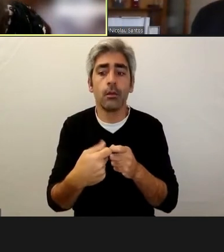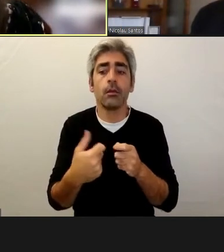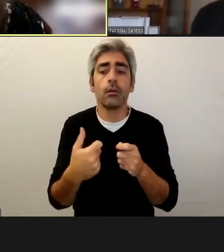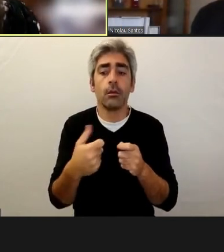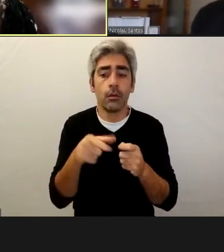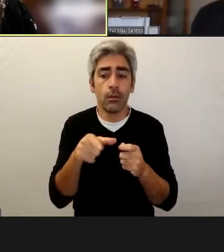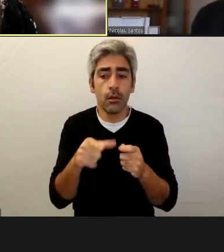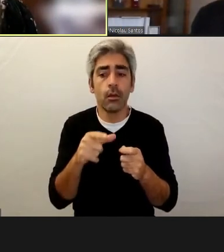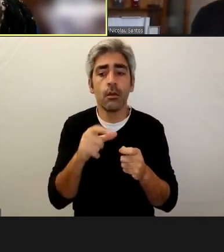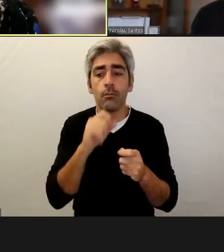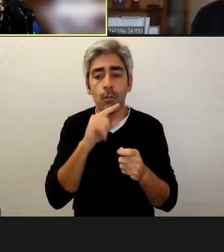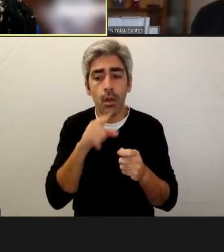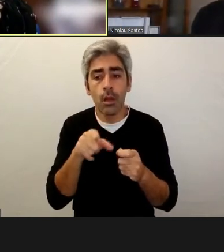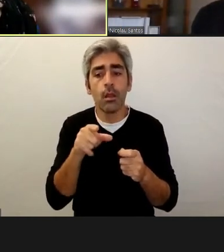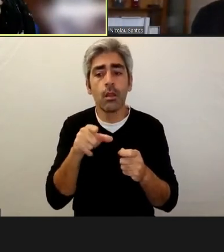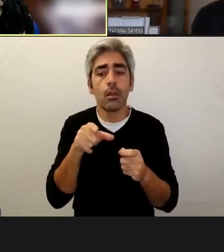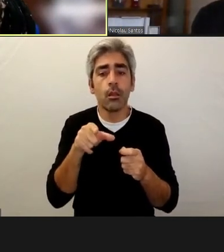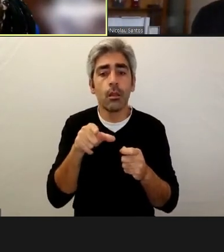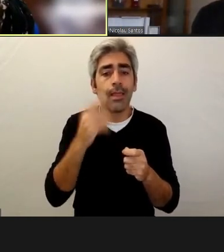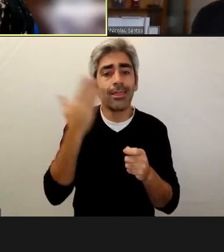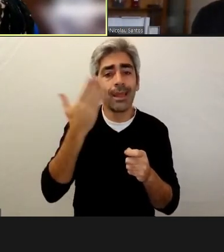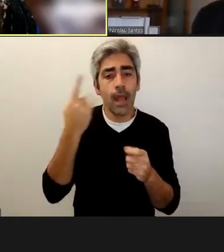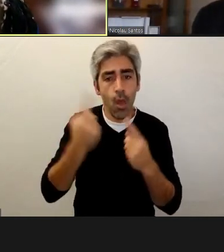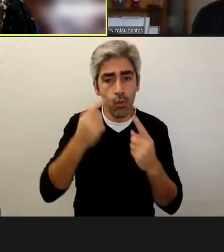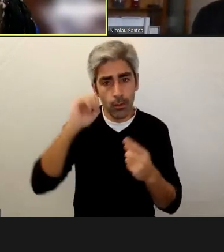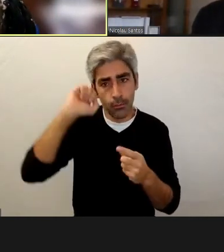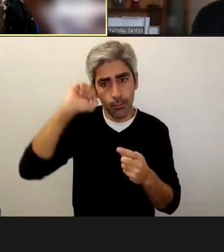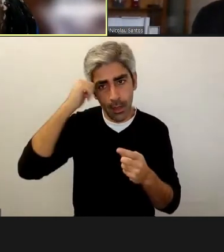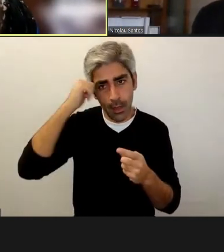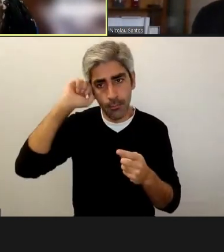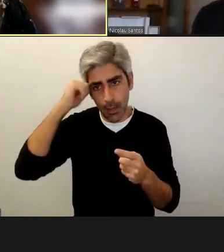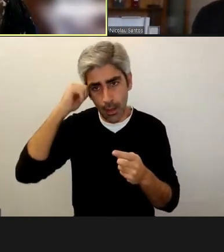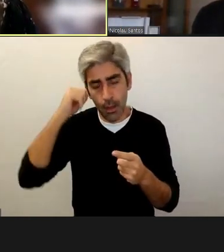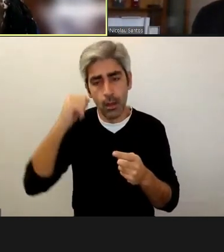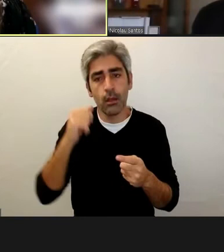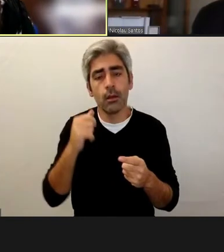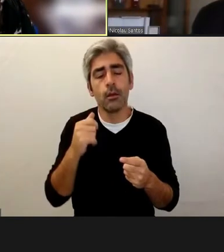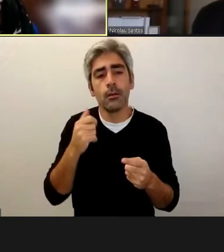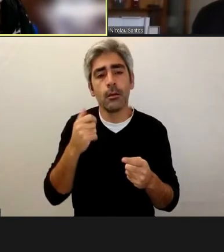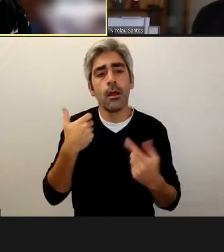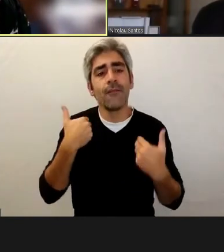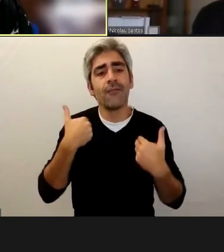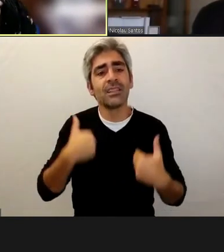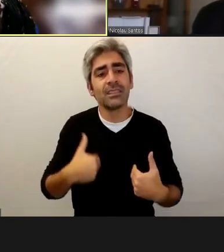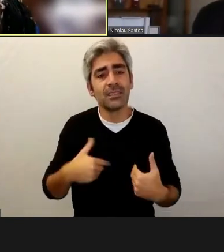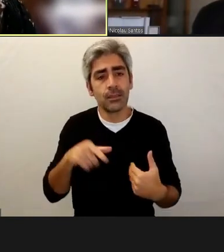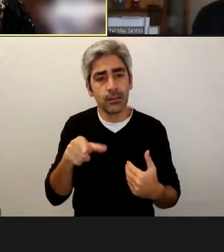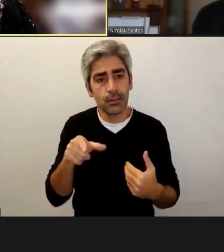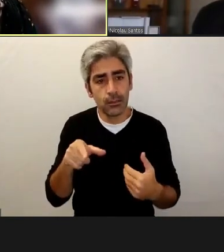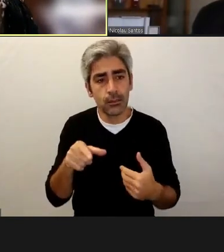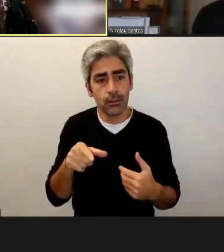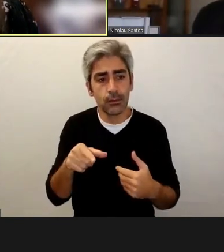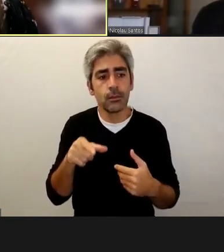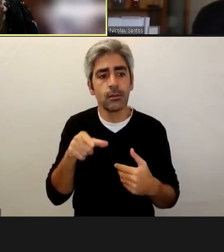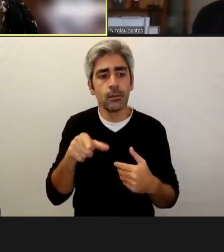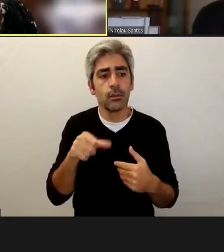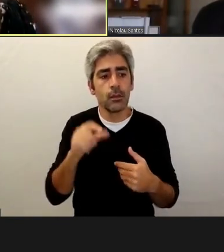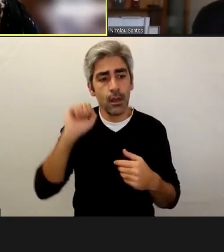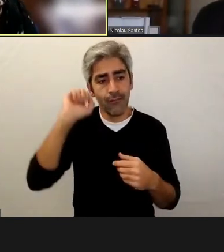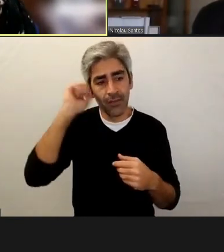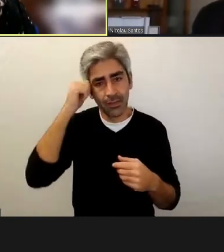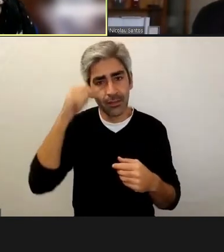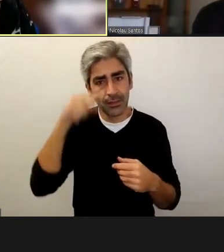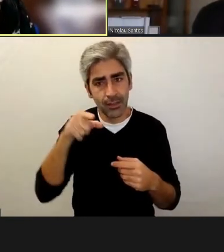em causa alguns direitos, não é? A questão da integridade física será uma questão, uma afetação mínima,